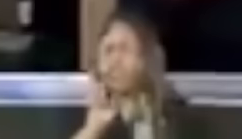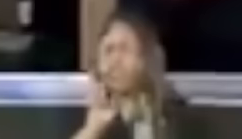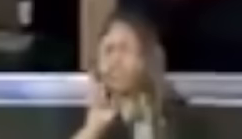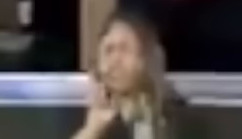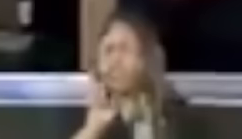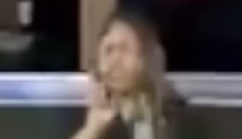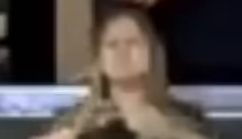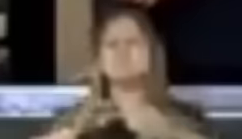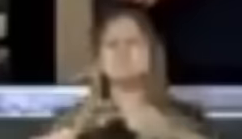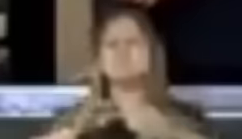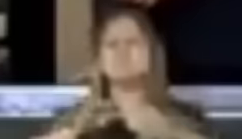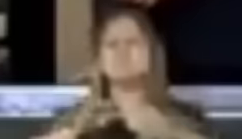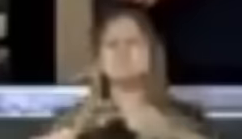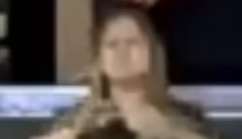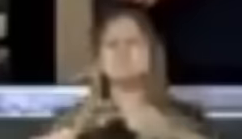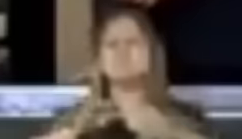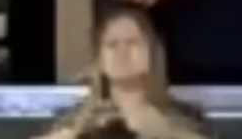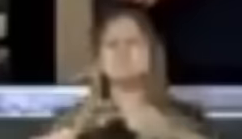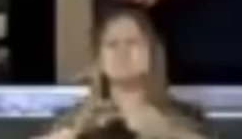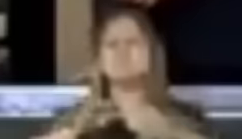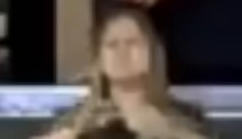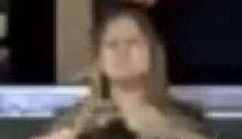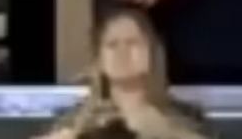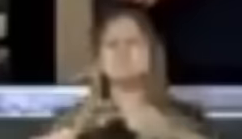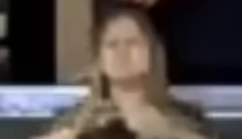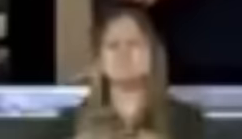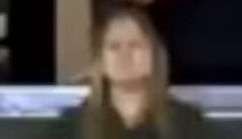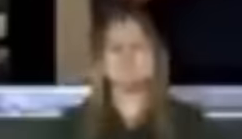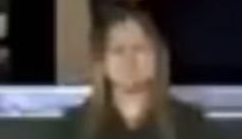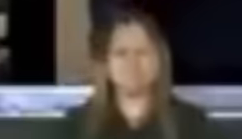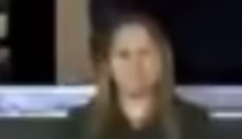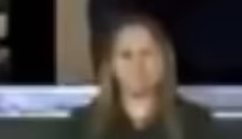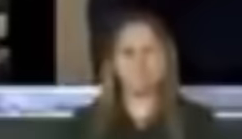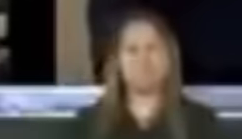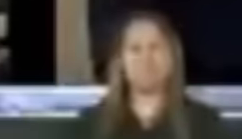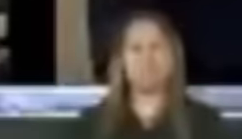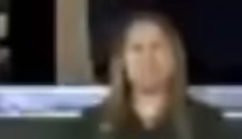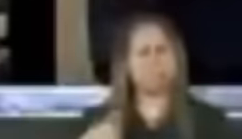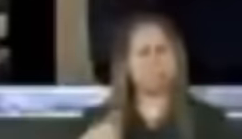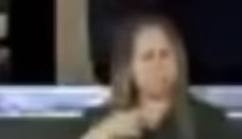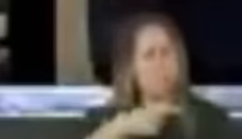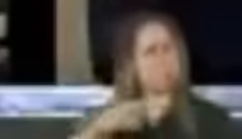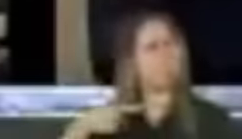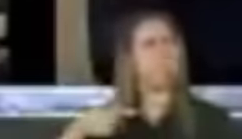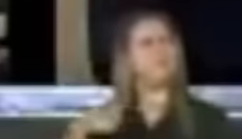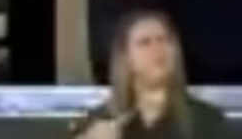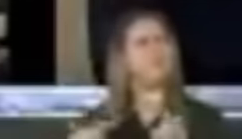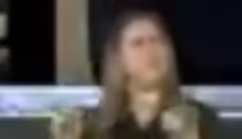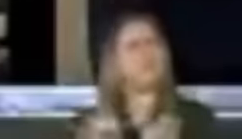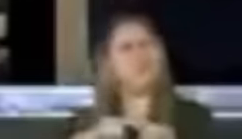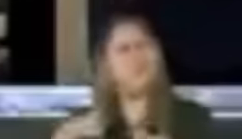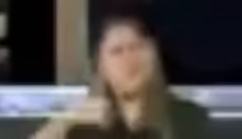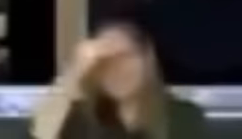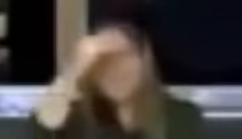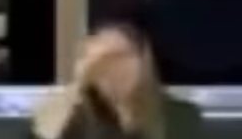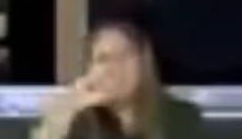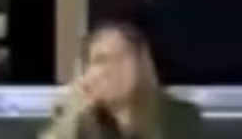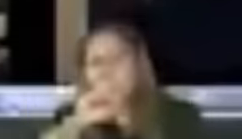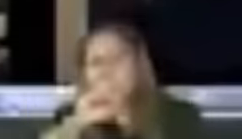É, eu sou pastor, mas também não sou bobo não, irmão.